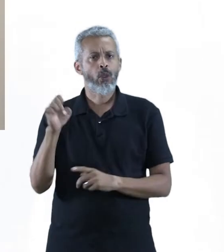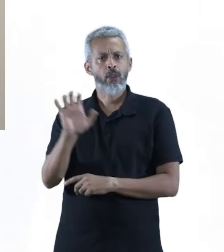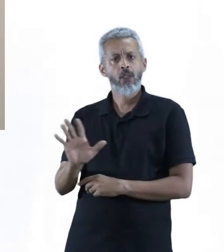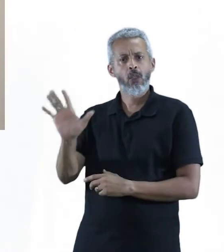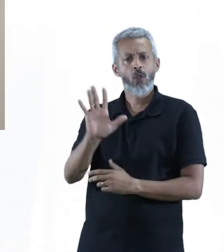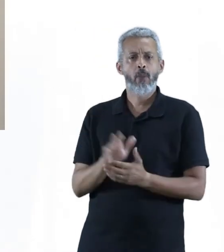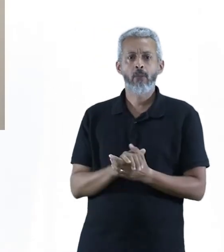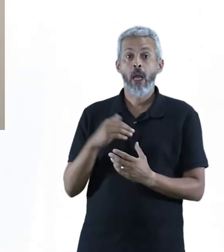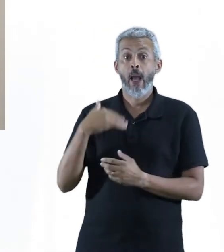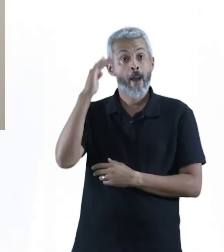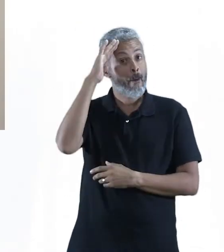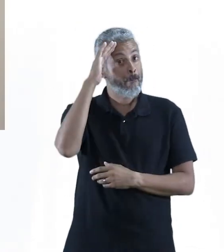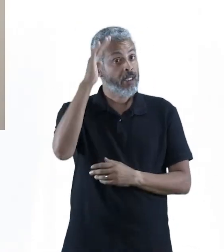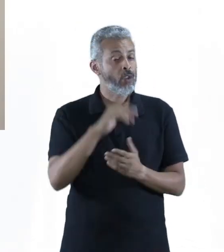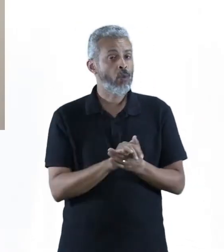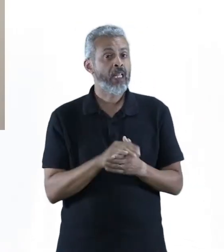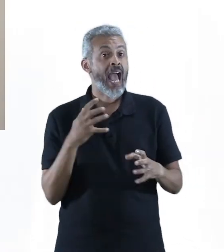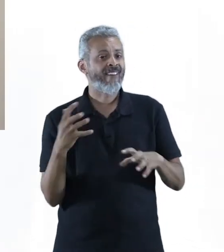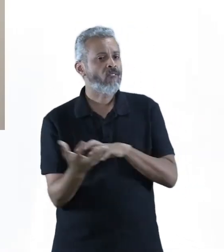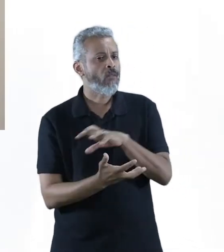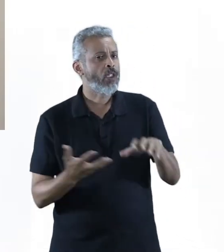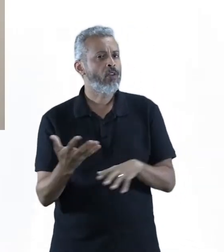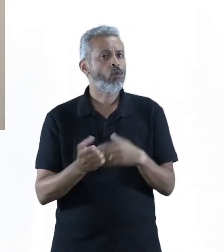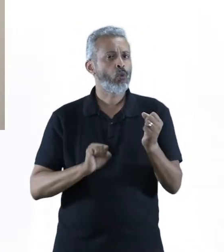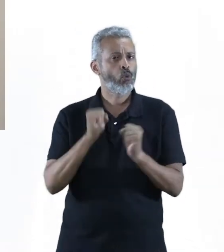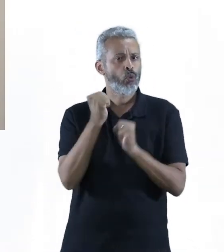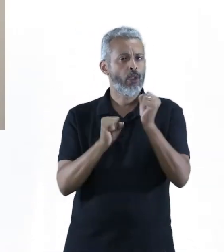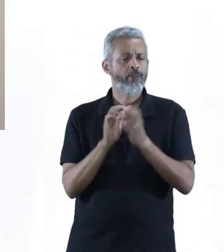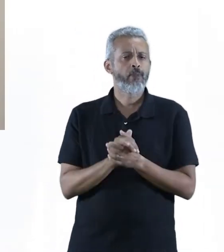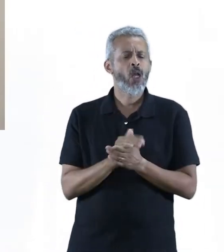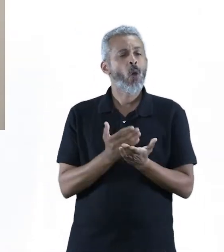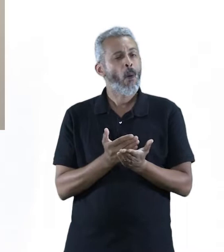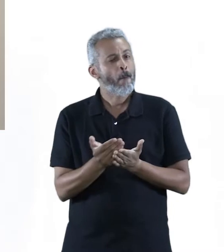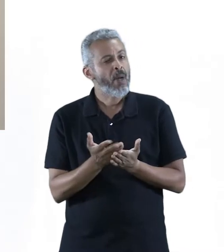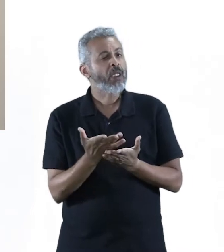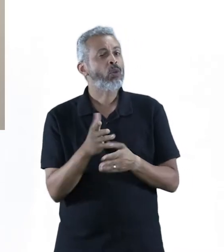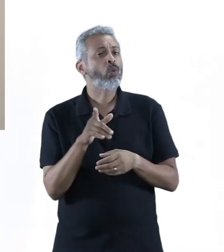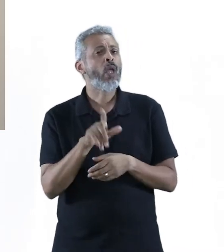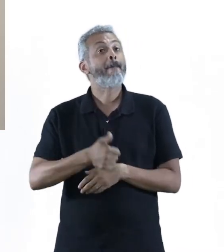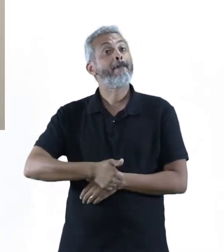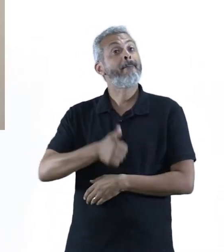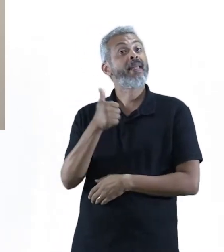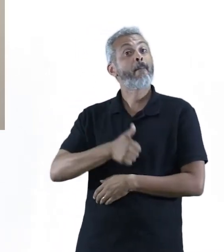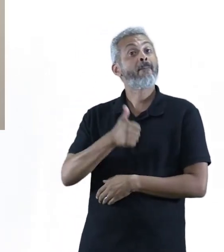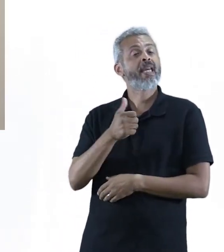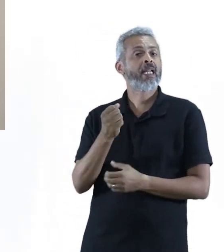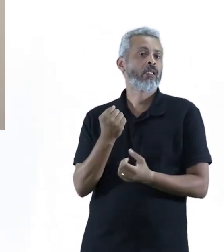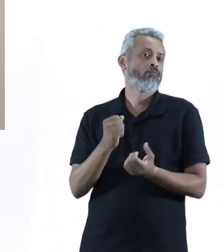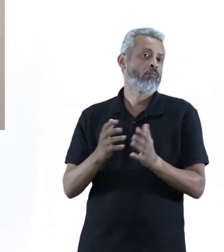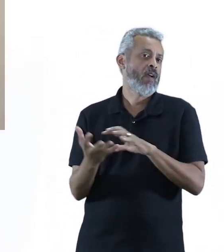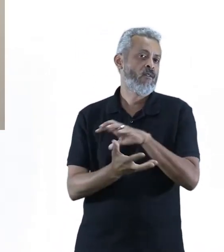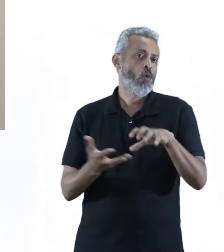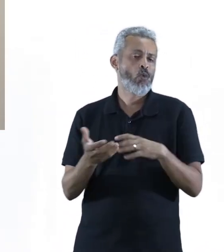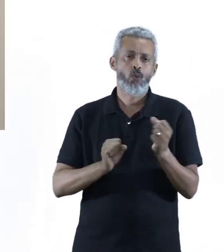todo, mas principalmente das revoluções industriais. E aí eu começo a falar um pouquinho da primeira revolução